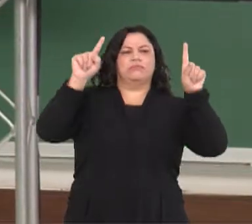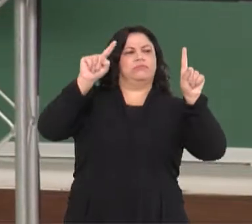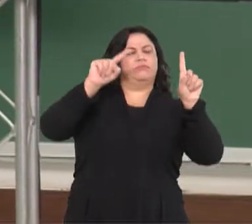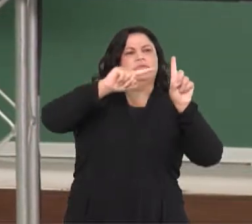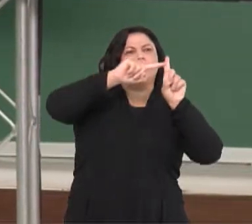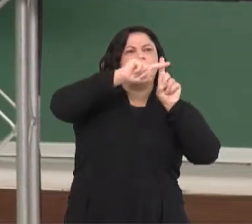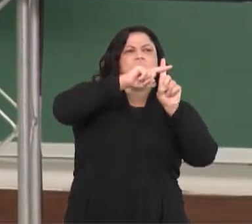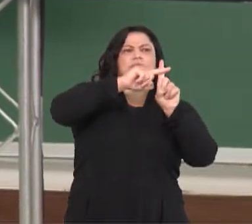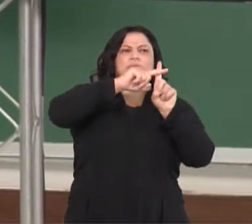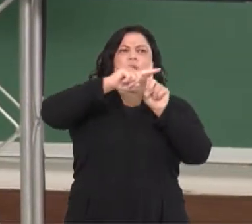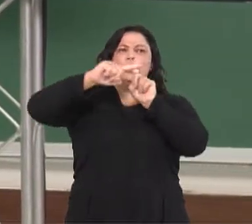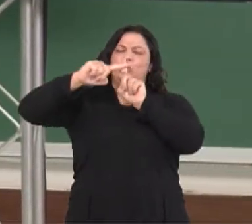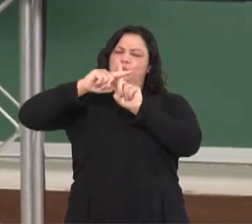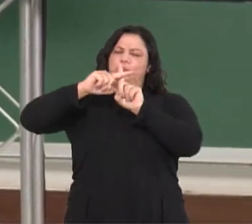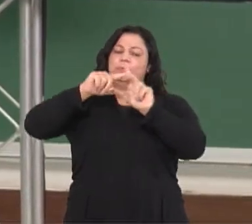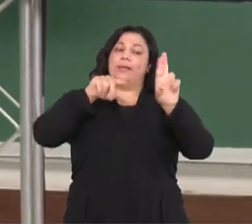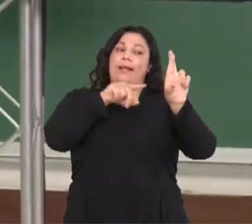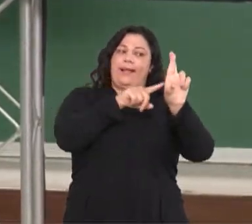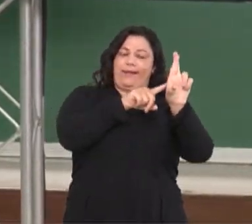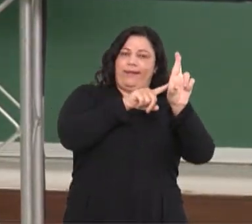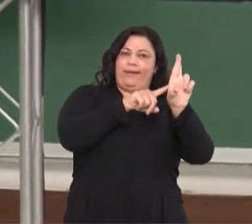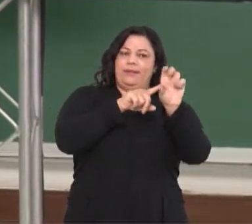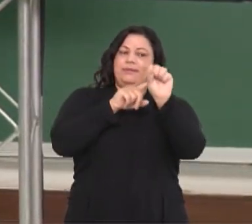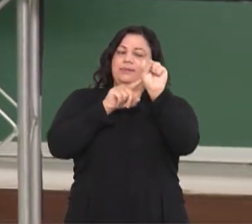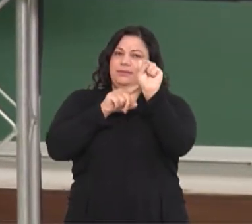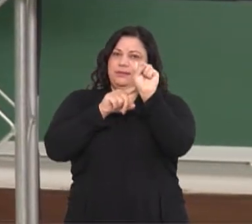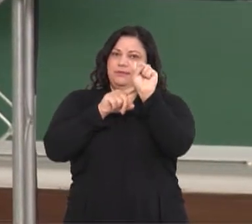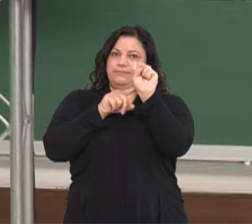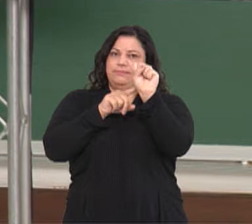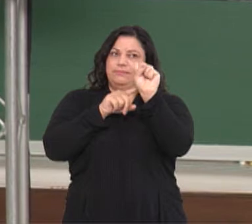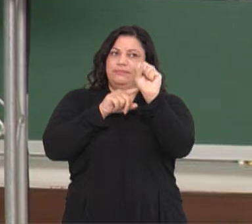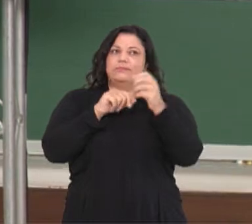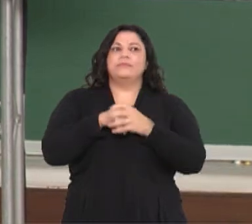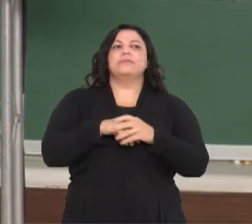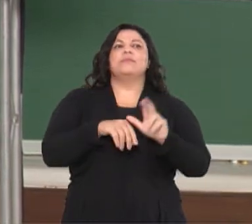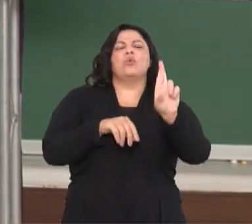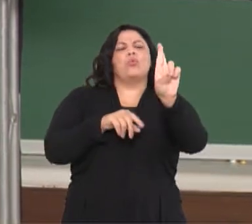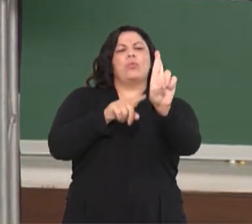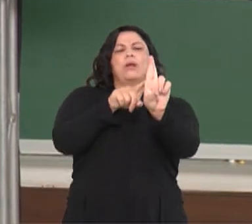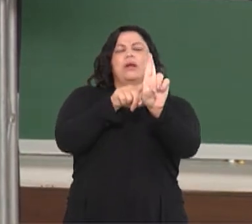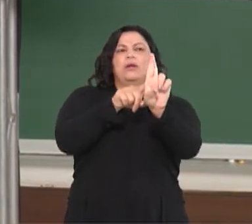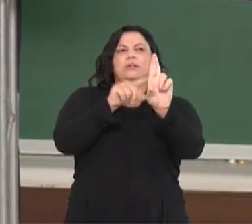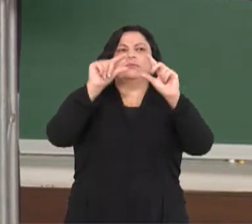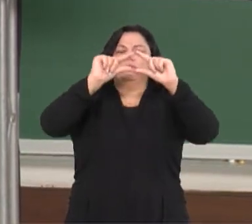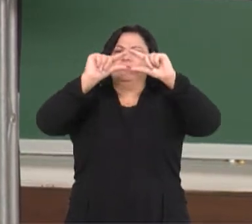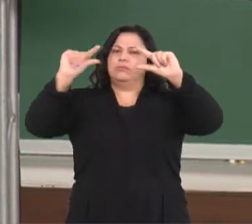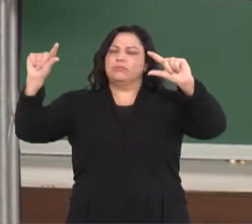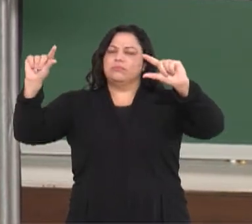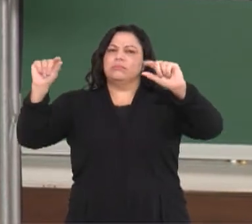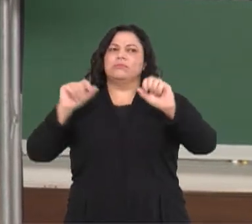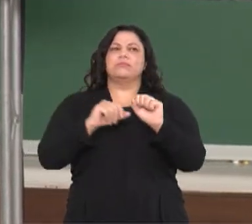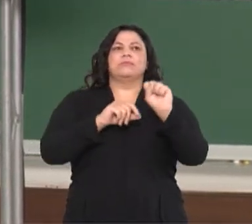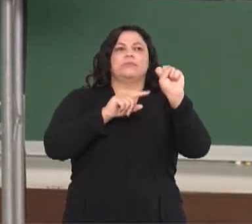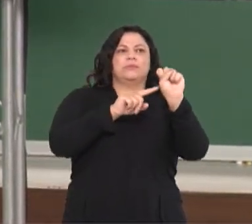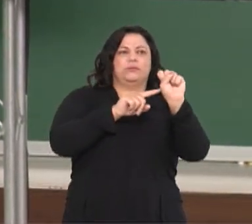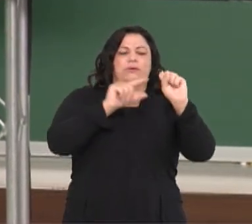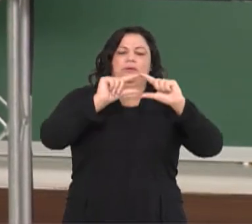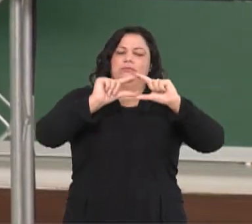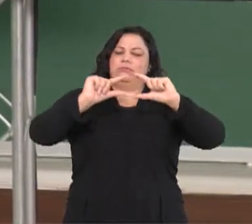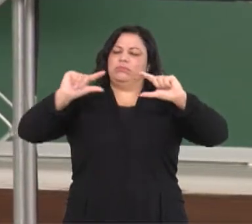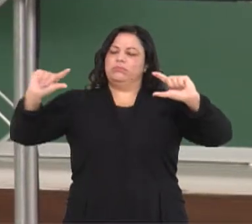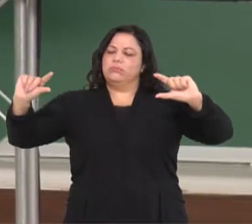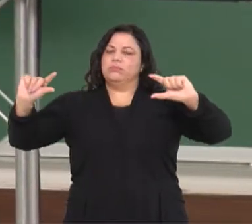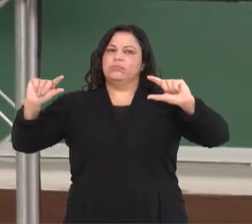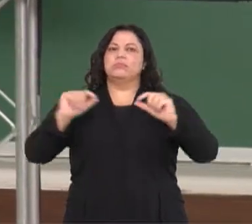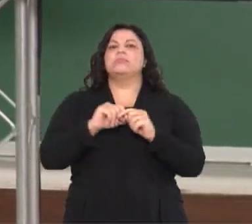dois polinômios, polinômio R e polinômio S. Polinômio R descrito, polinômio S descrito. O que